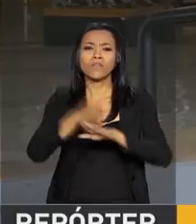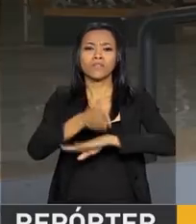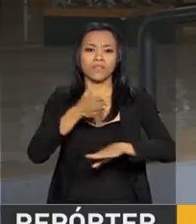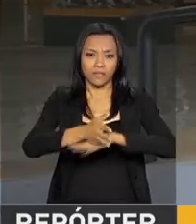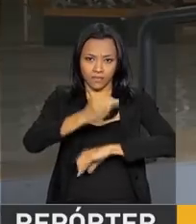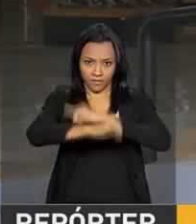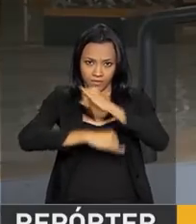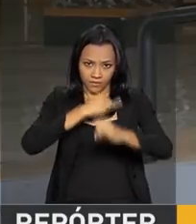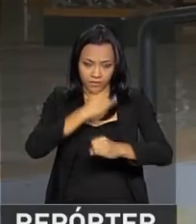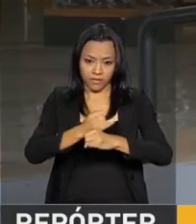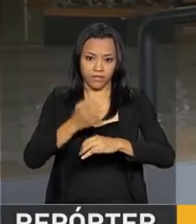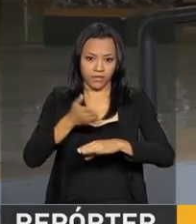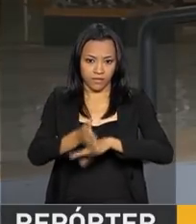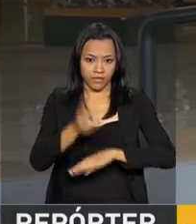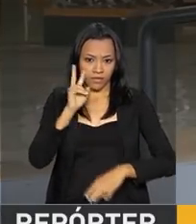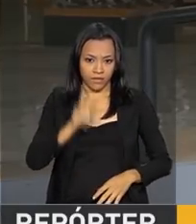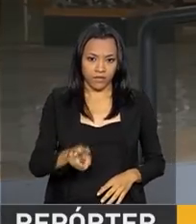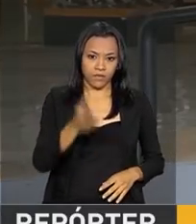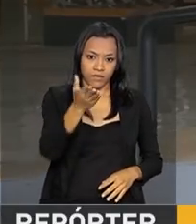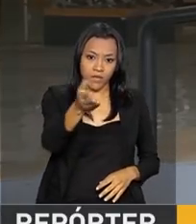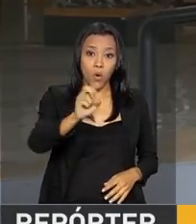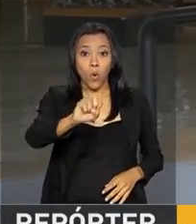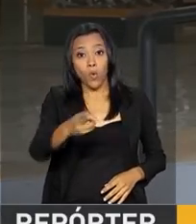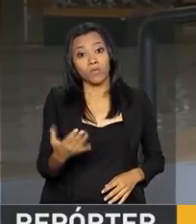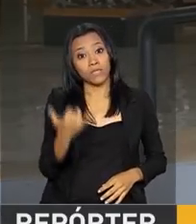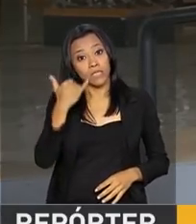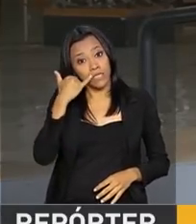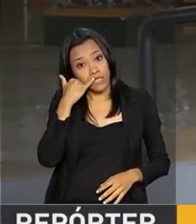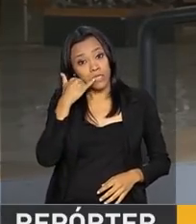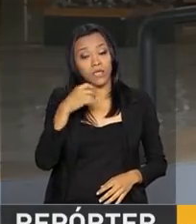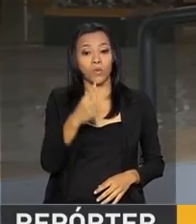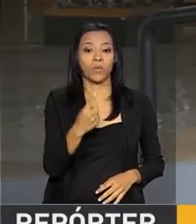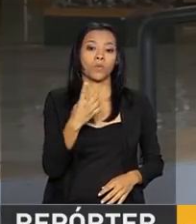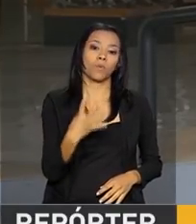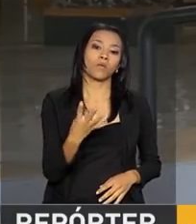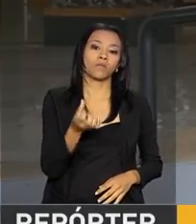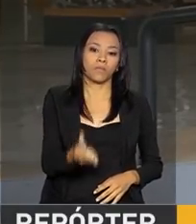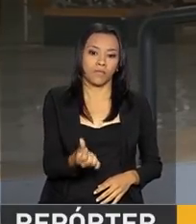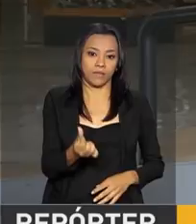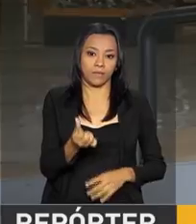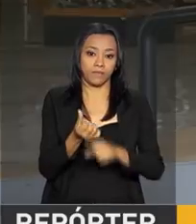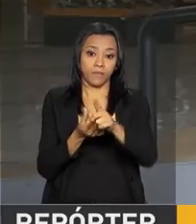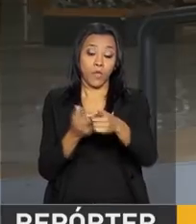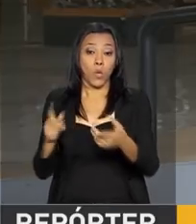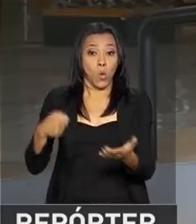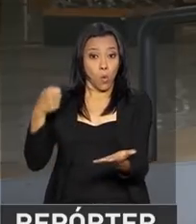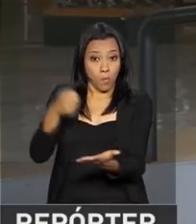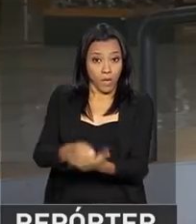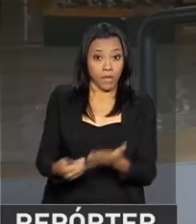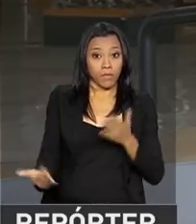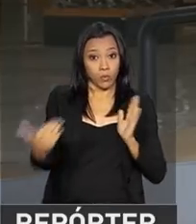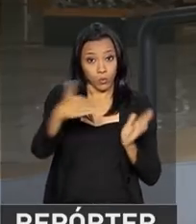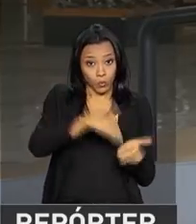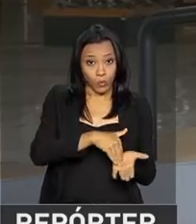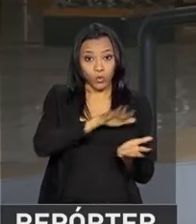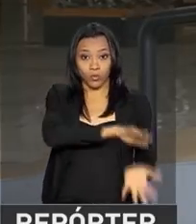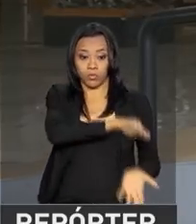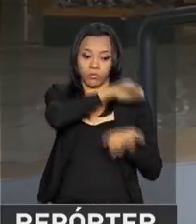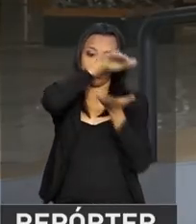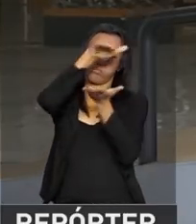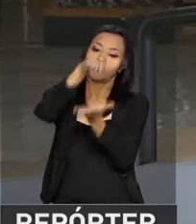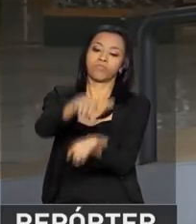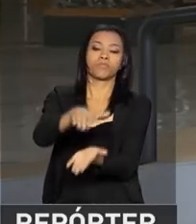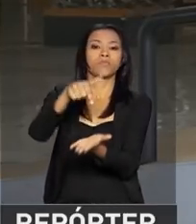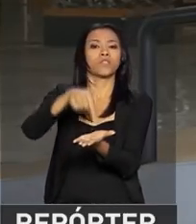ou então ligar no receitafone no número 146 o pagamento desse último lote de restituição